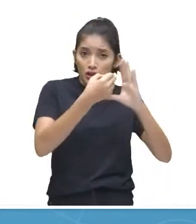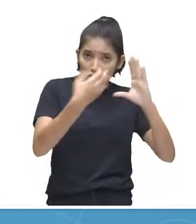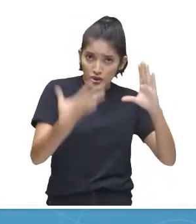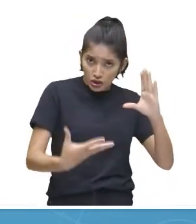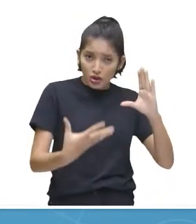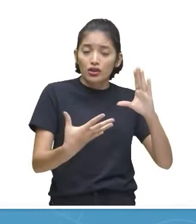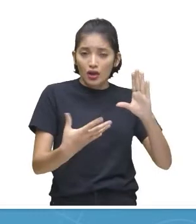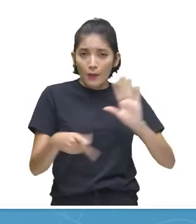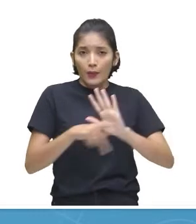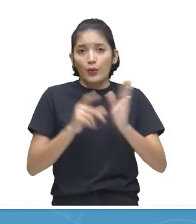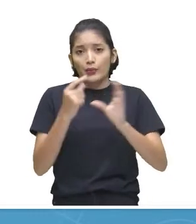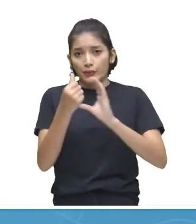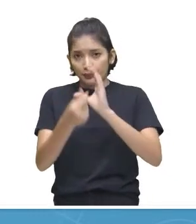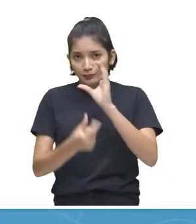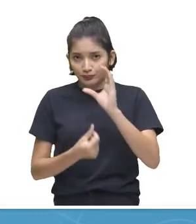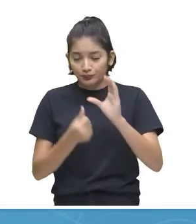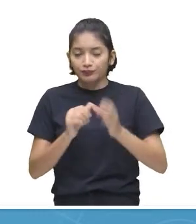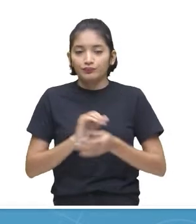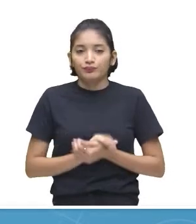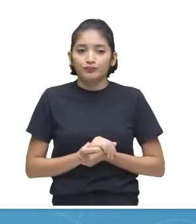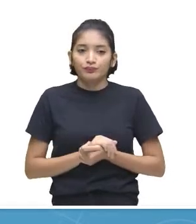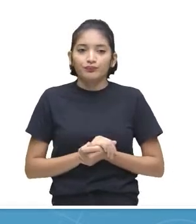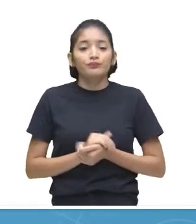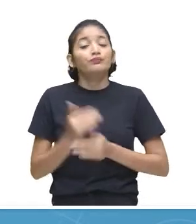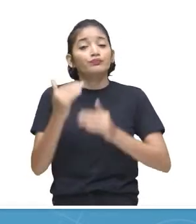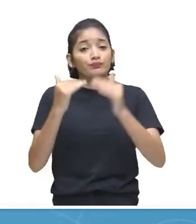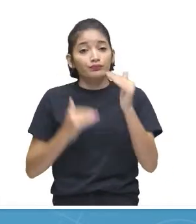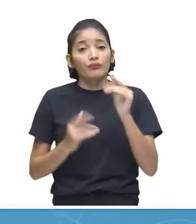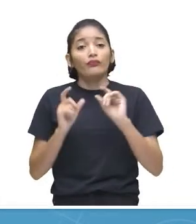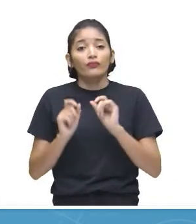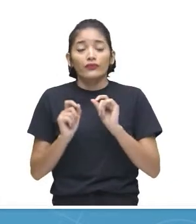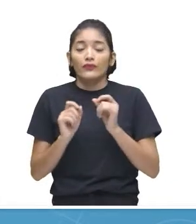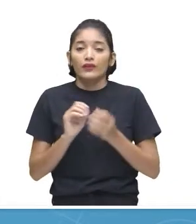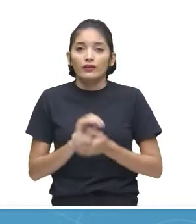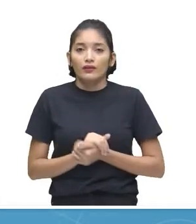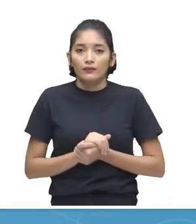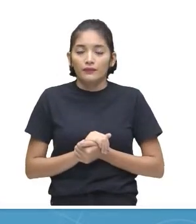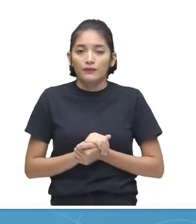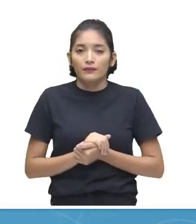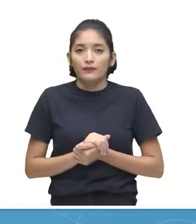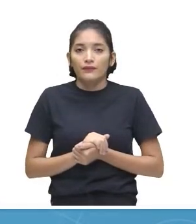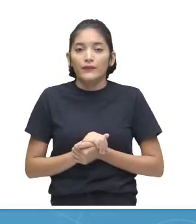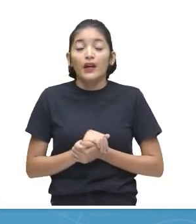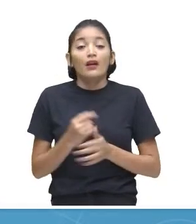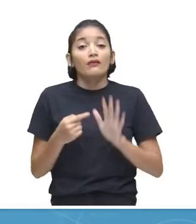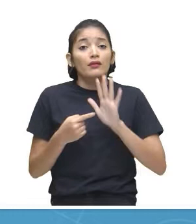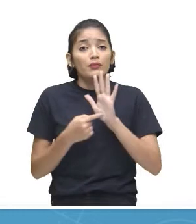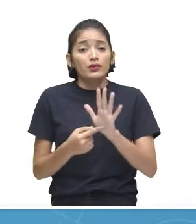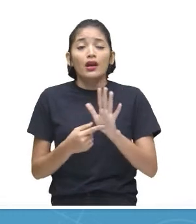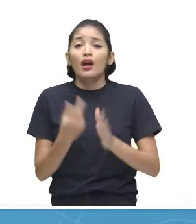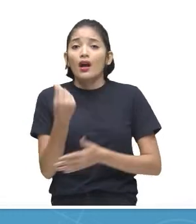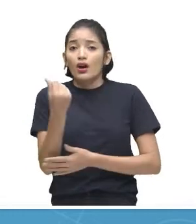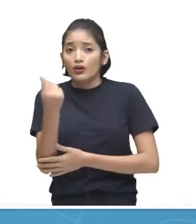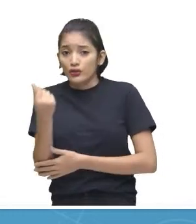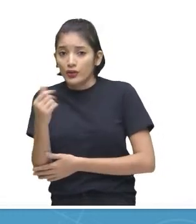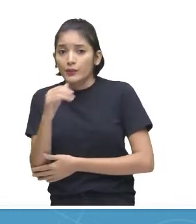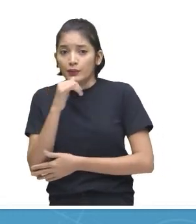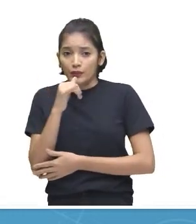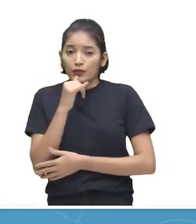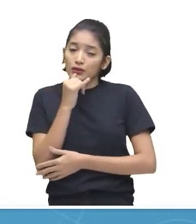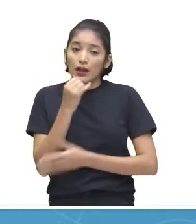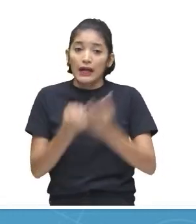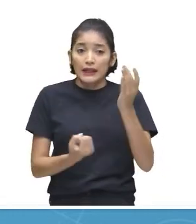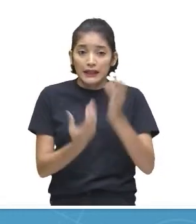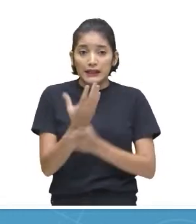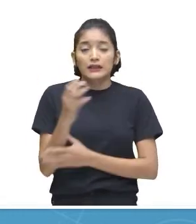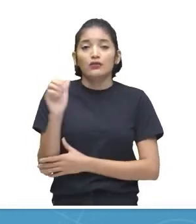do capitalismo industrial. O último ponto ainda desse texto é que ele vai colocar, né, aplicou grandes capitais na produção de aço. Olha só,